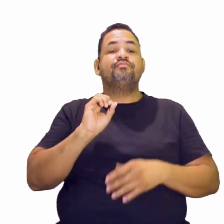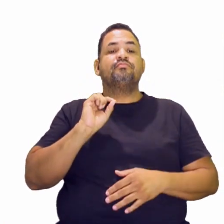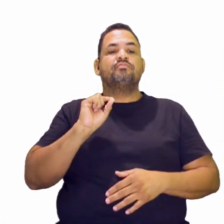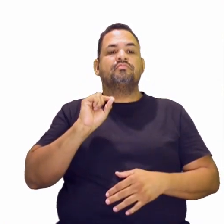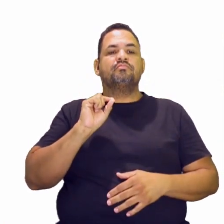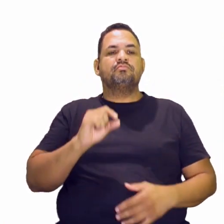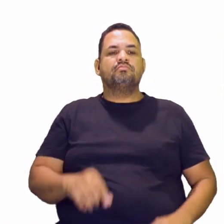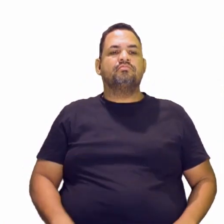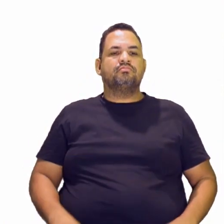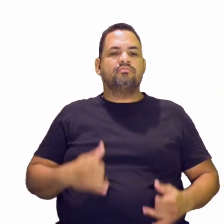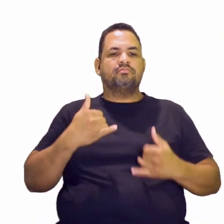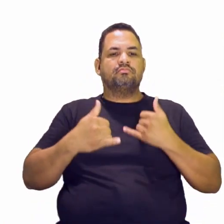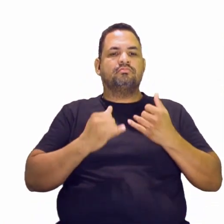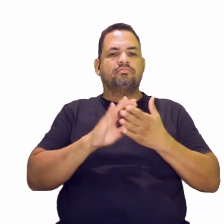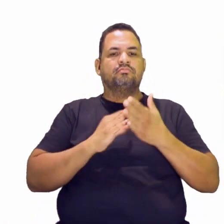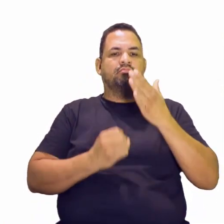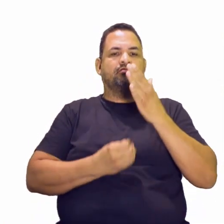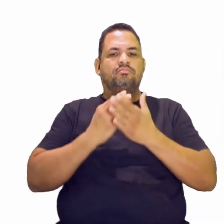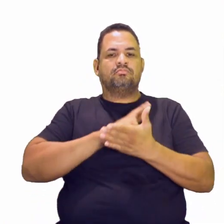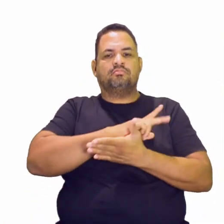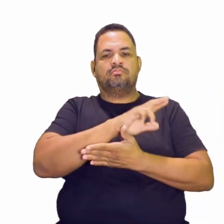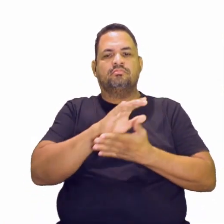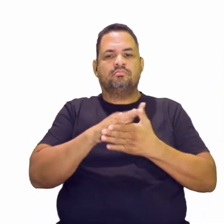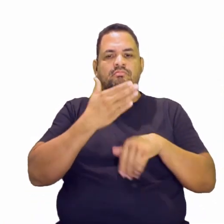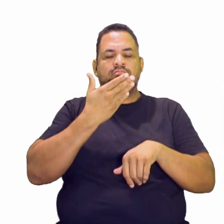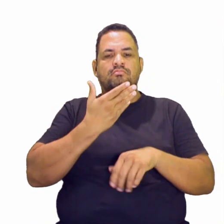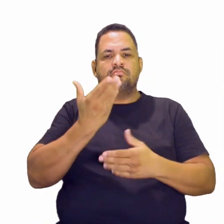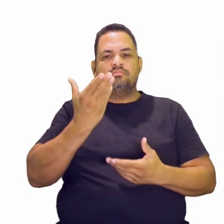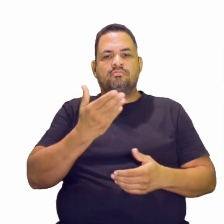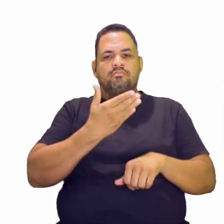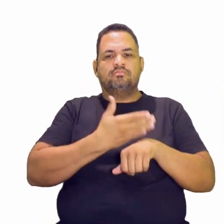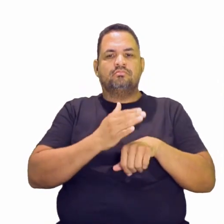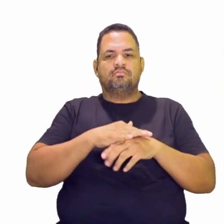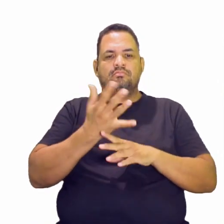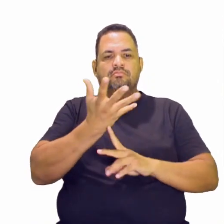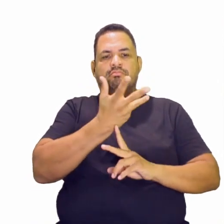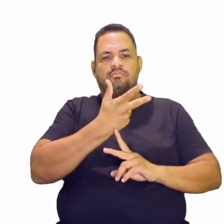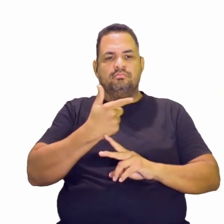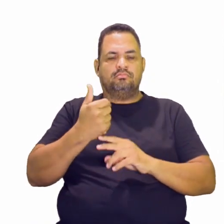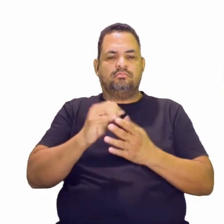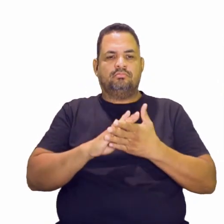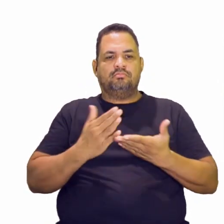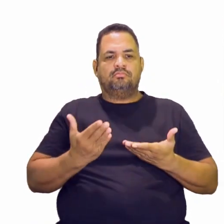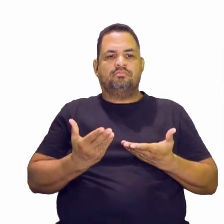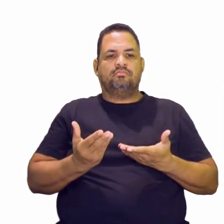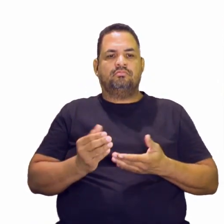de lazer gerada pela diversidade de práticas artísticas,